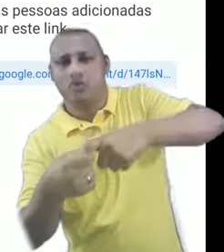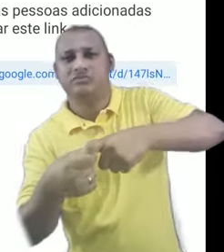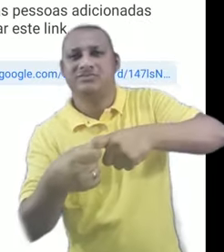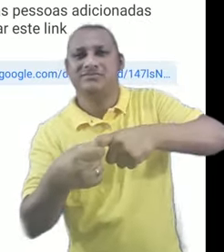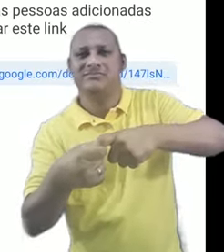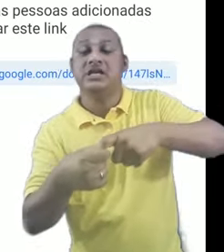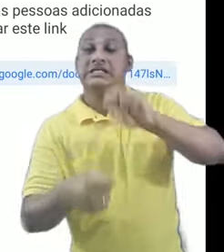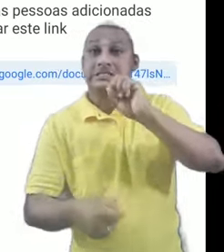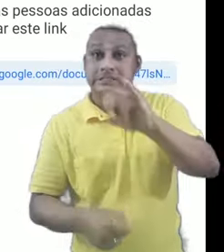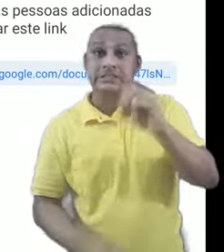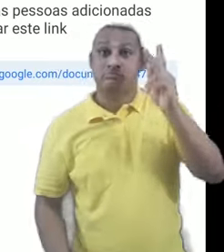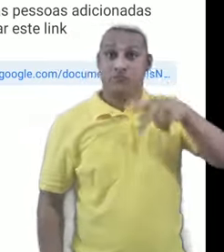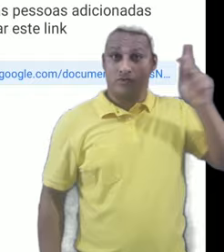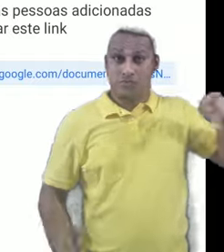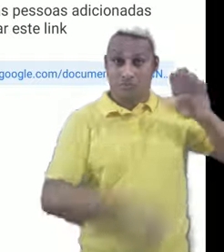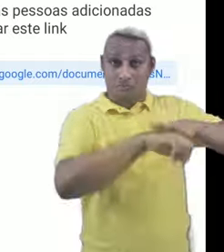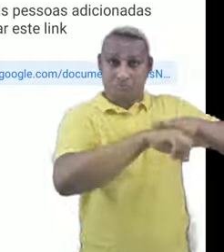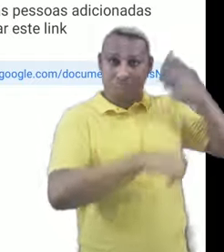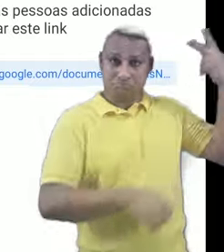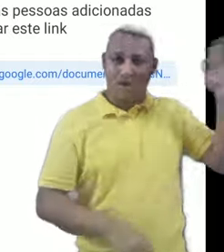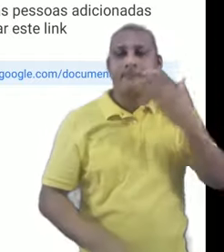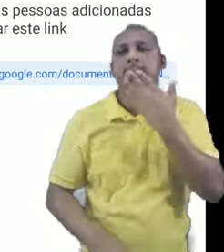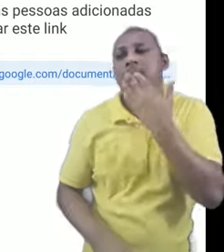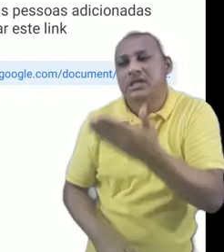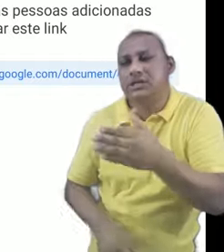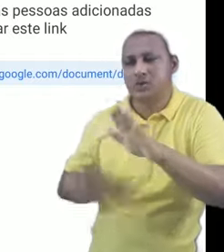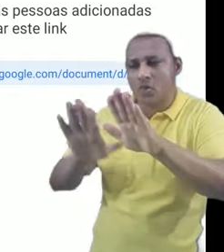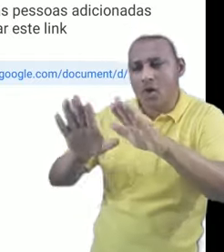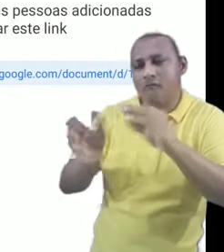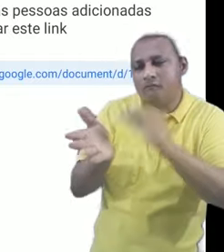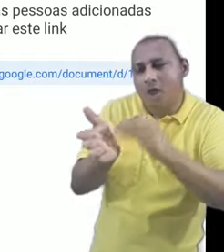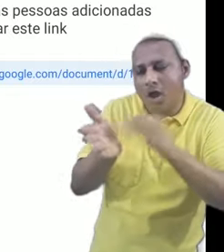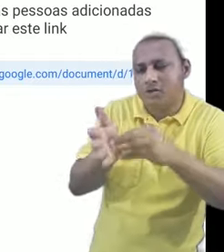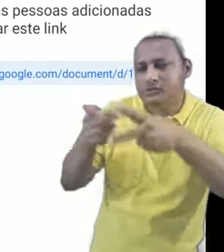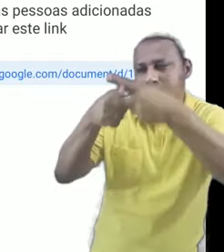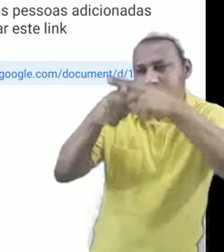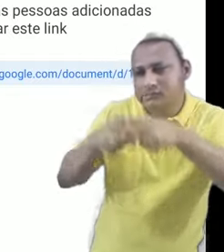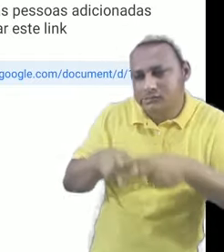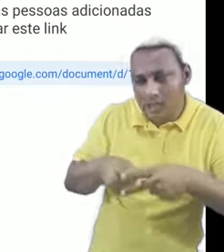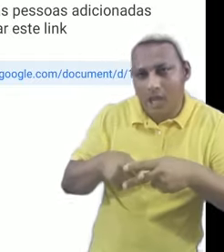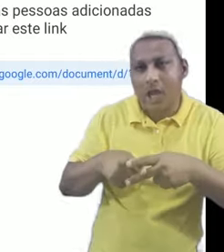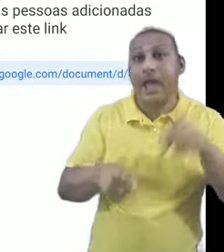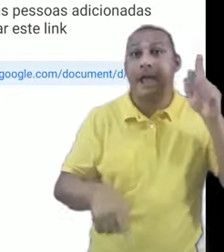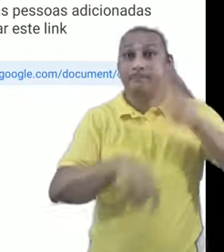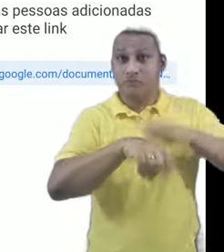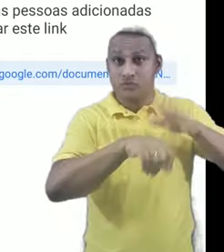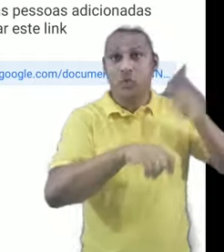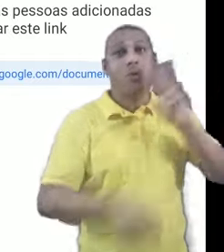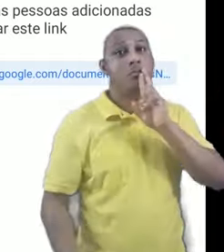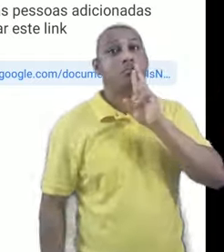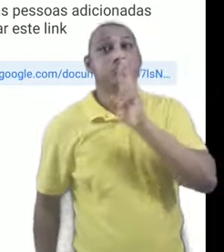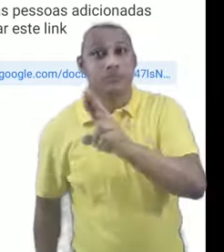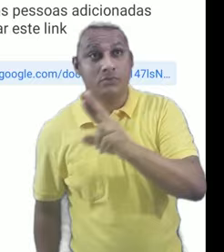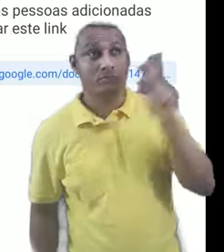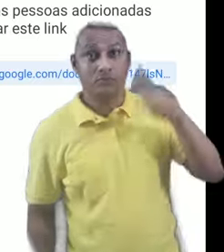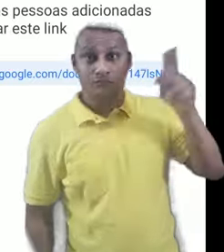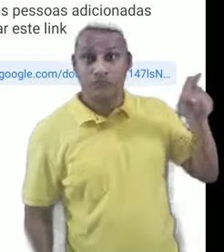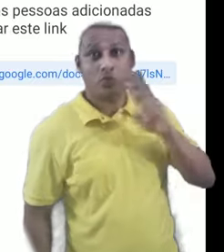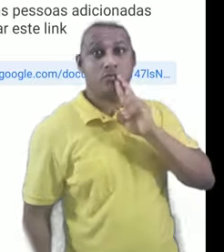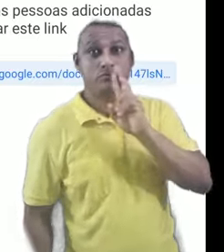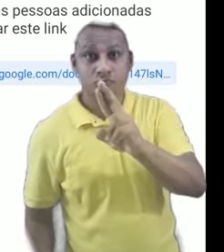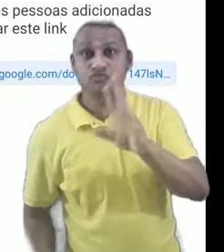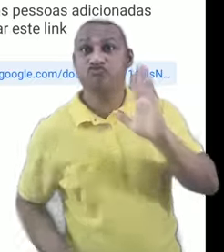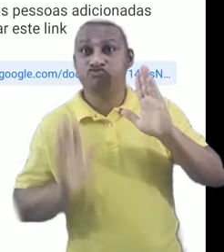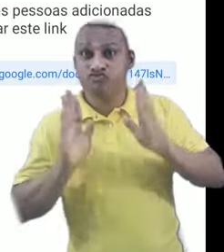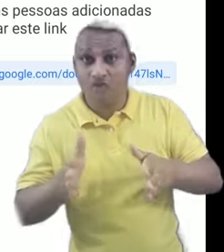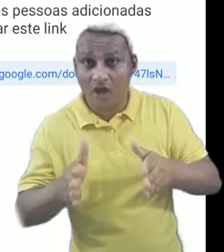não pode mais editá-lo, a menos que cancele o envio ou que o professor devolva para você solicitando alguns ajustes. Ainda assim, como todo e